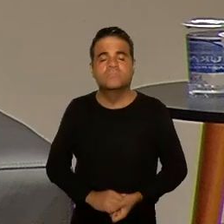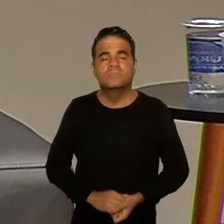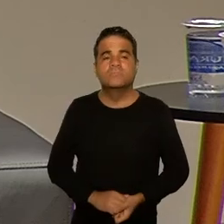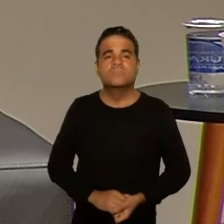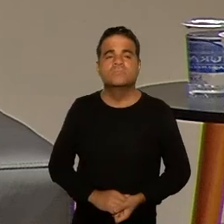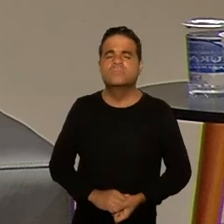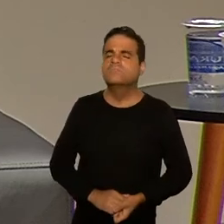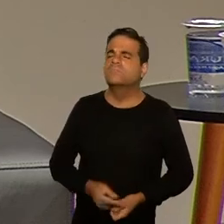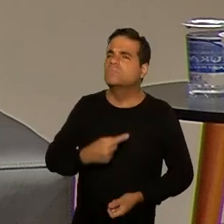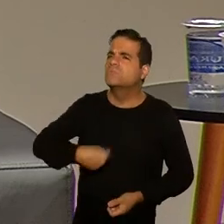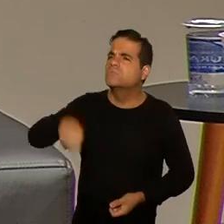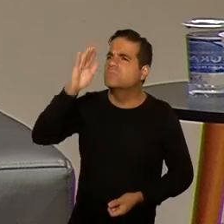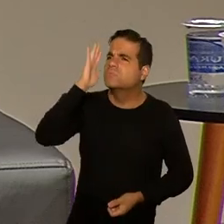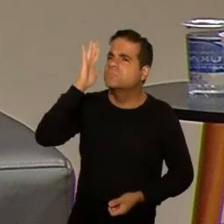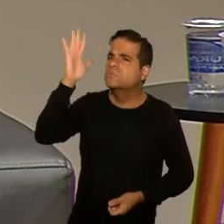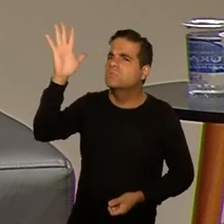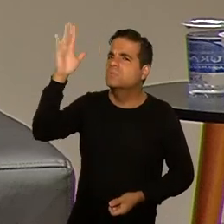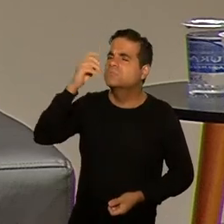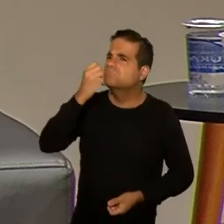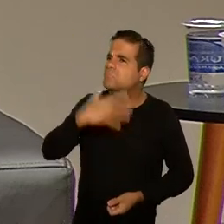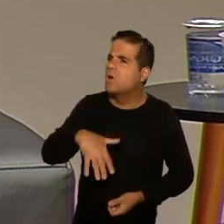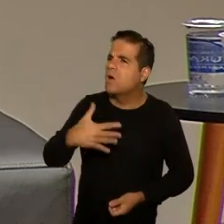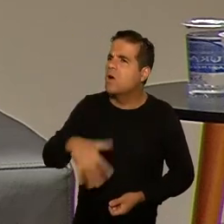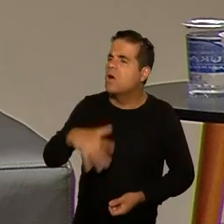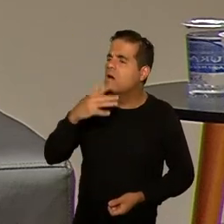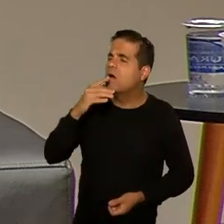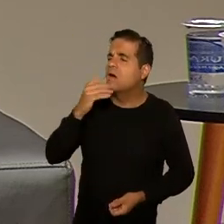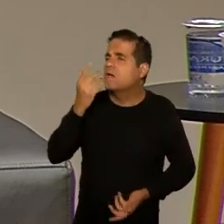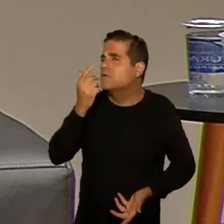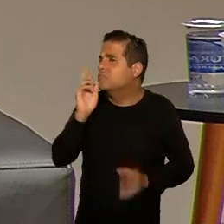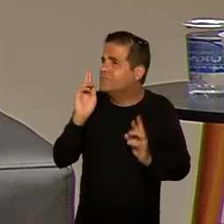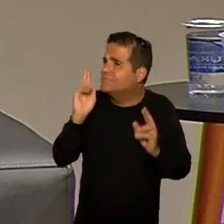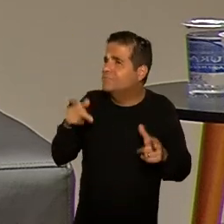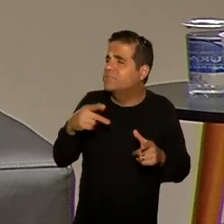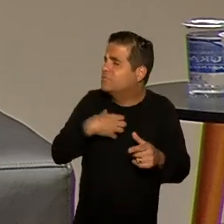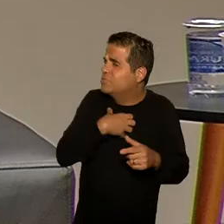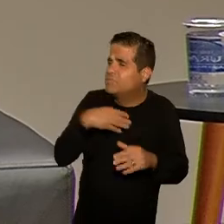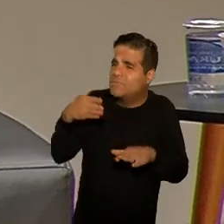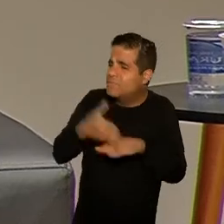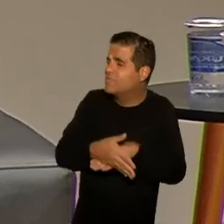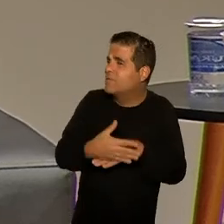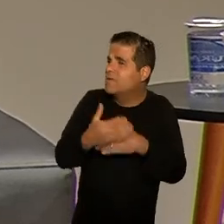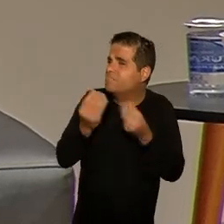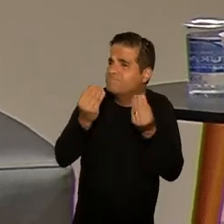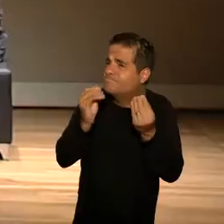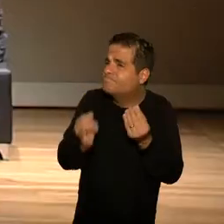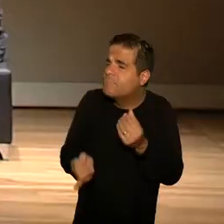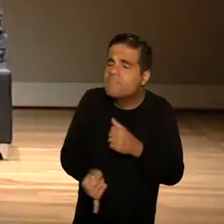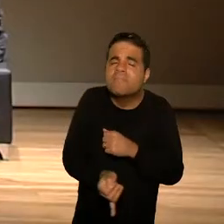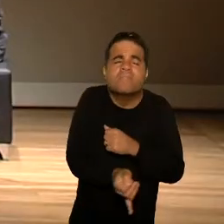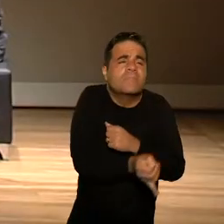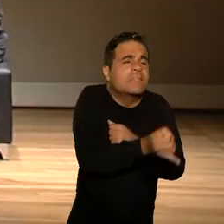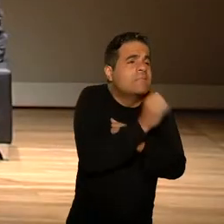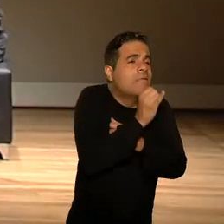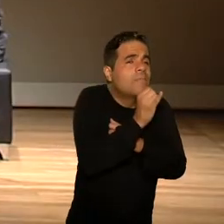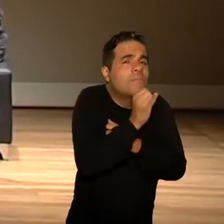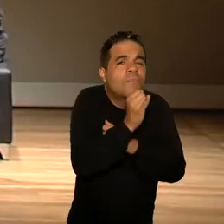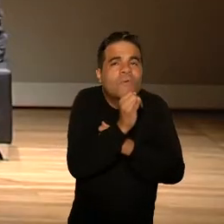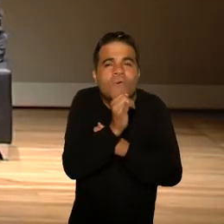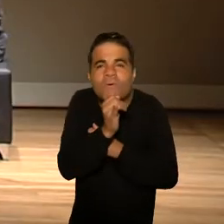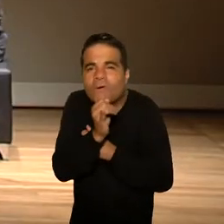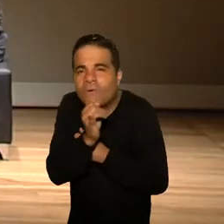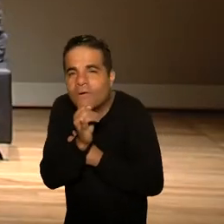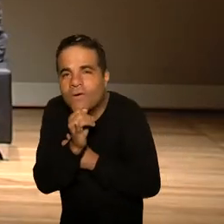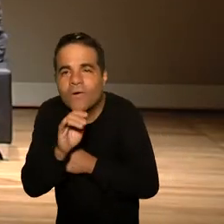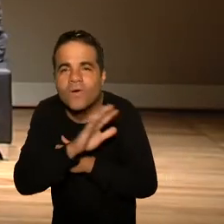que daria para pensar esse espetáculo teria sido menos se essa pessoa não tivesse feito essa intervenção isso é um exemplo né para dizer o